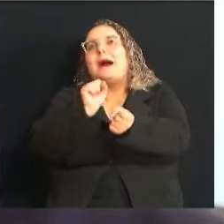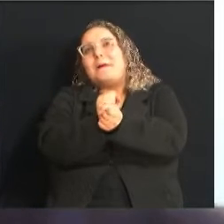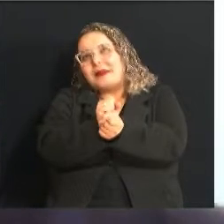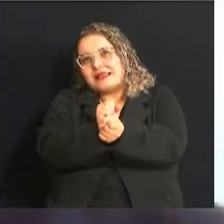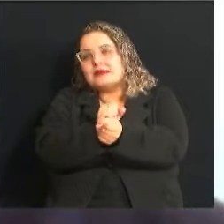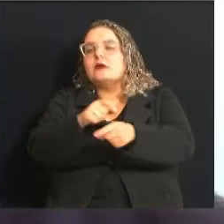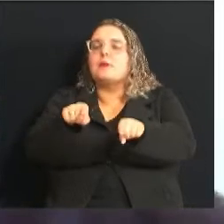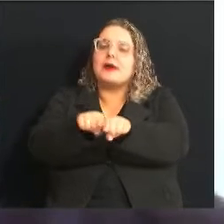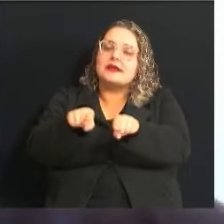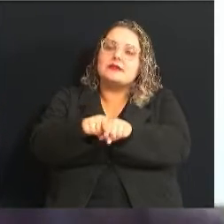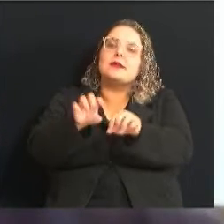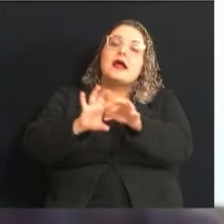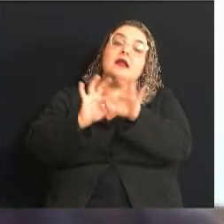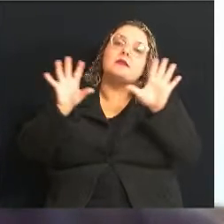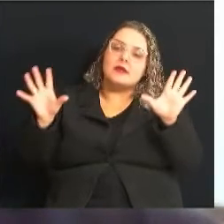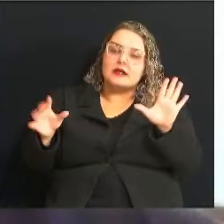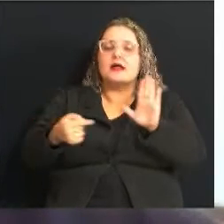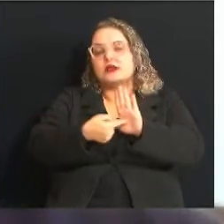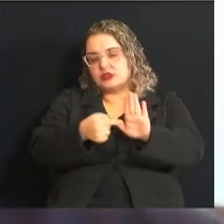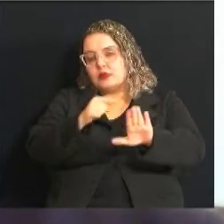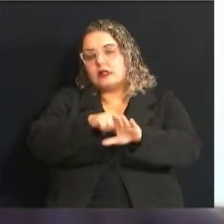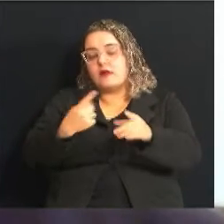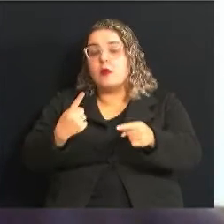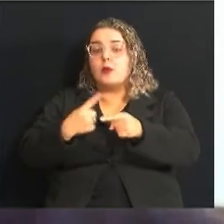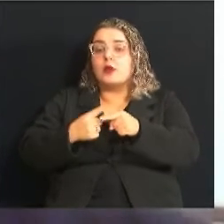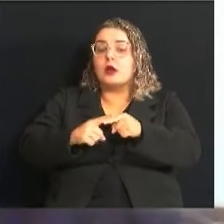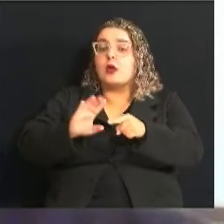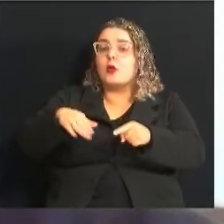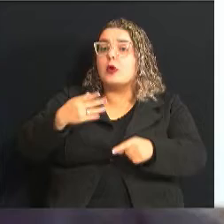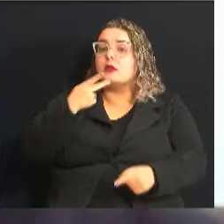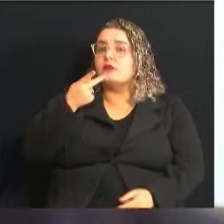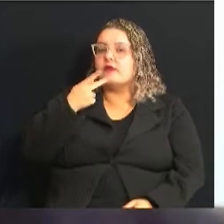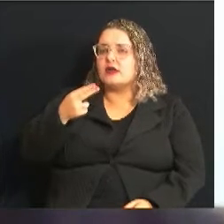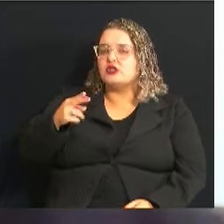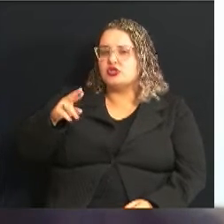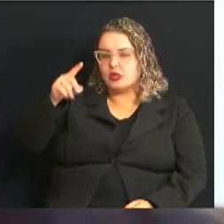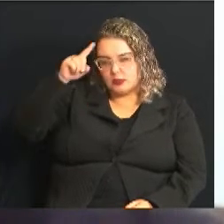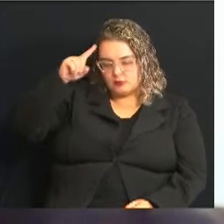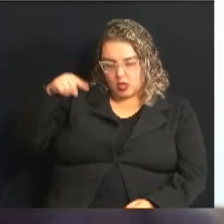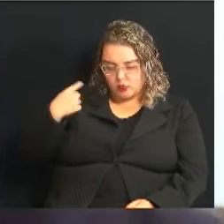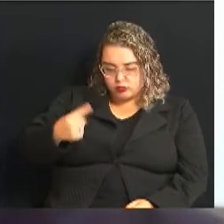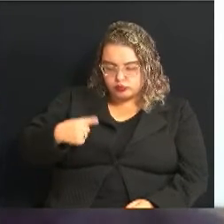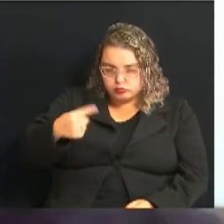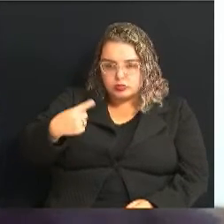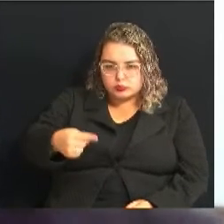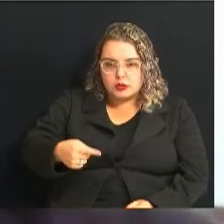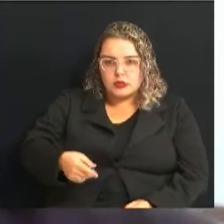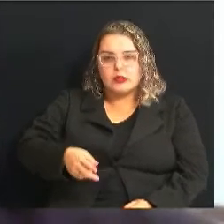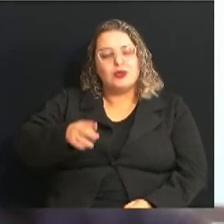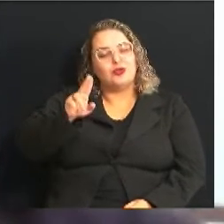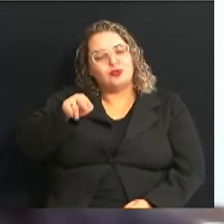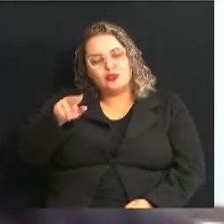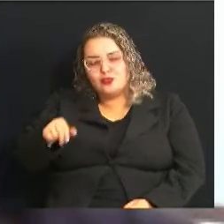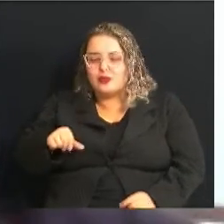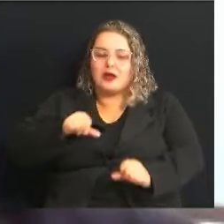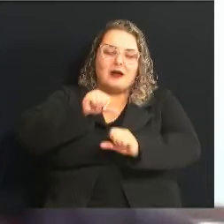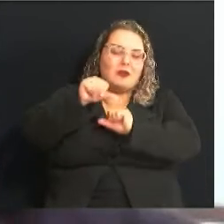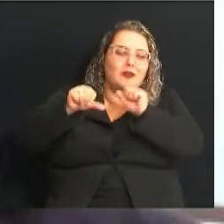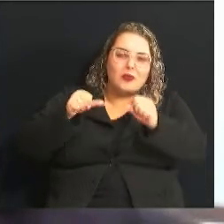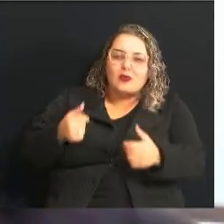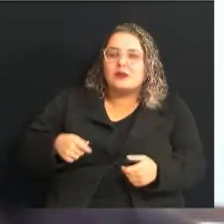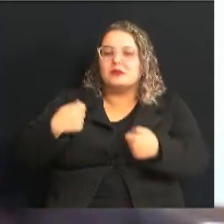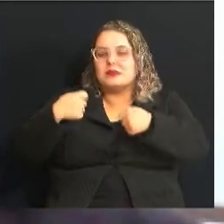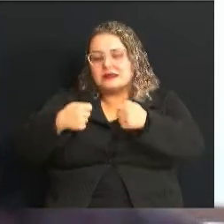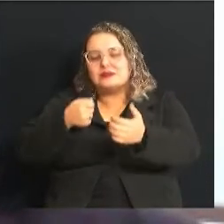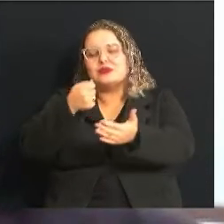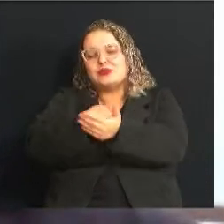quê? Porque a gente tem, quando a gente fala de rotina, parece que é aquilo fixo, né? Que não muda, que a gente tem que cumprir todos